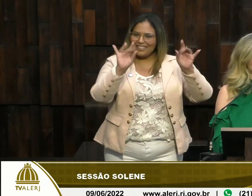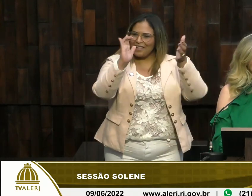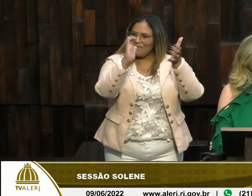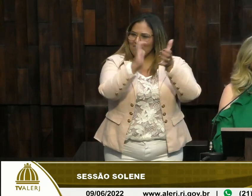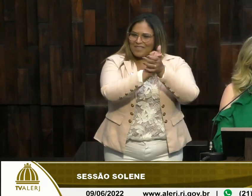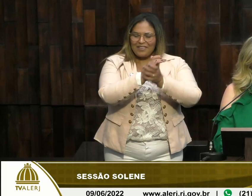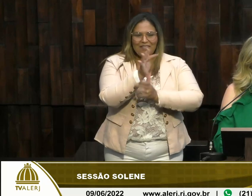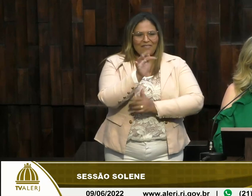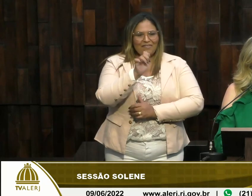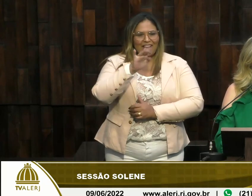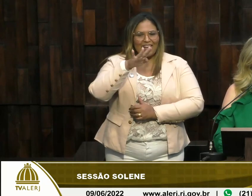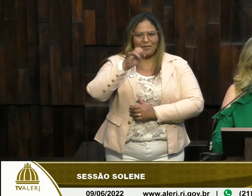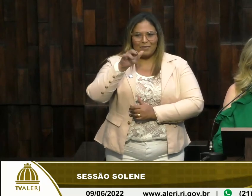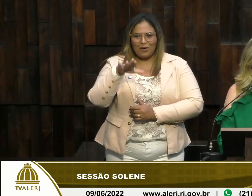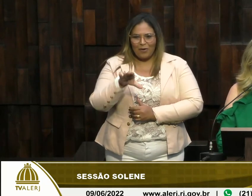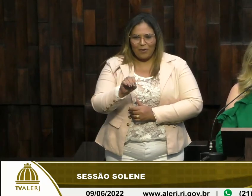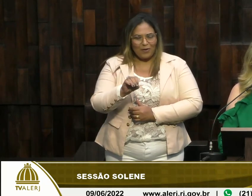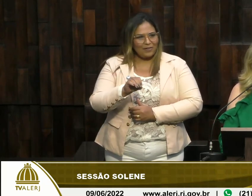Fábio.